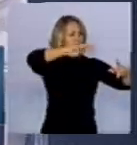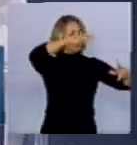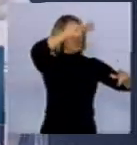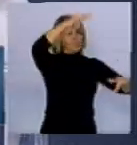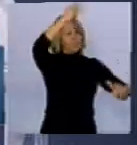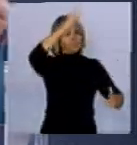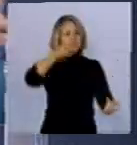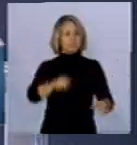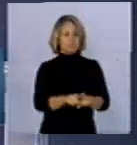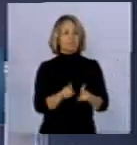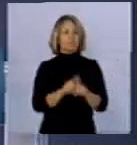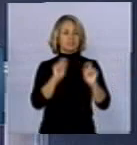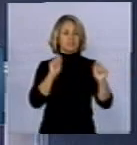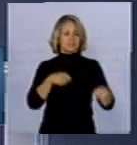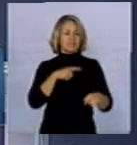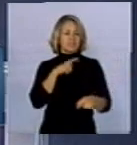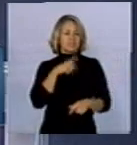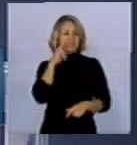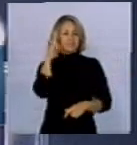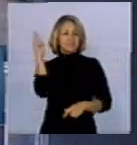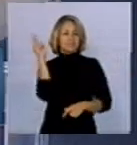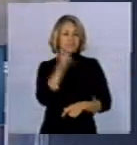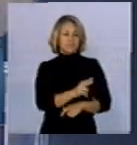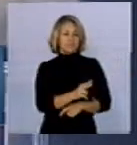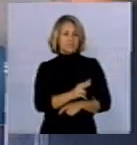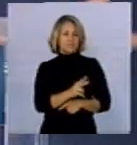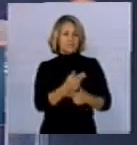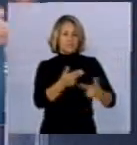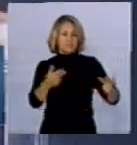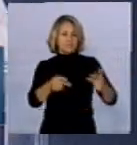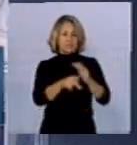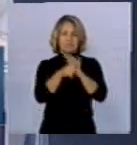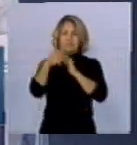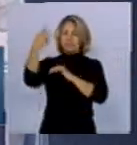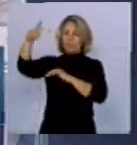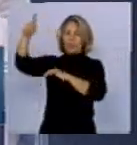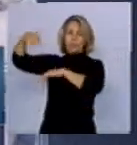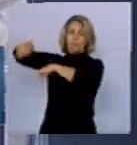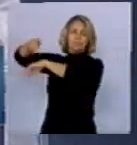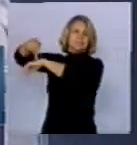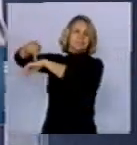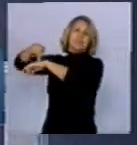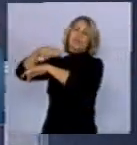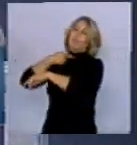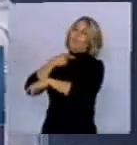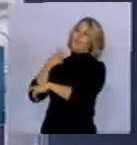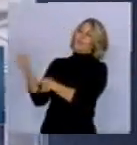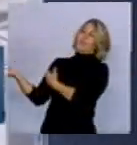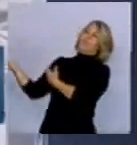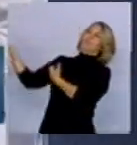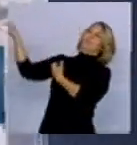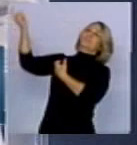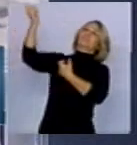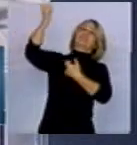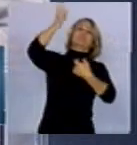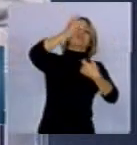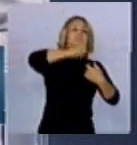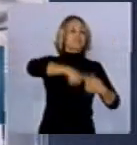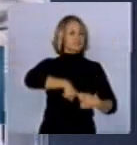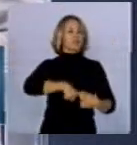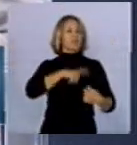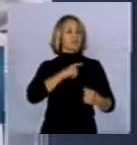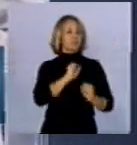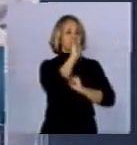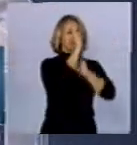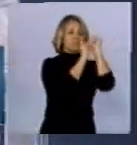com ambições e de ser um ator internacional não pode renunciar a ter